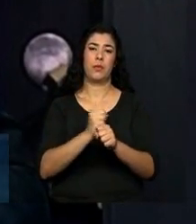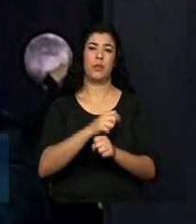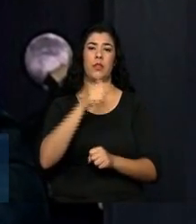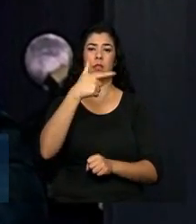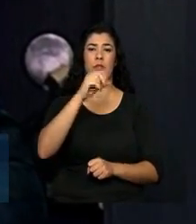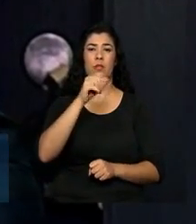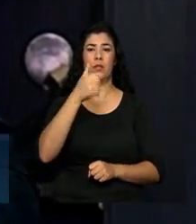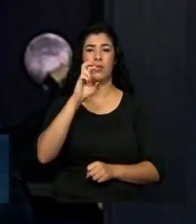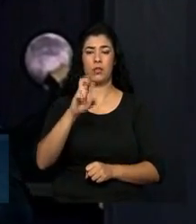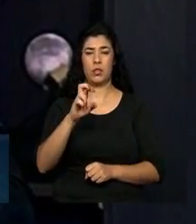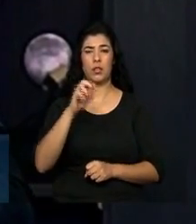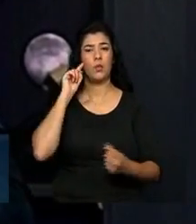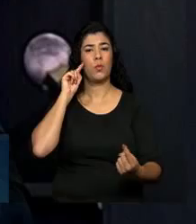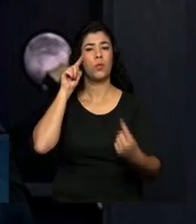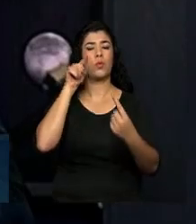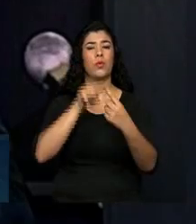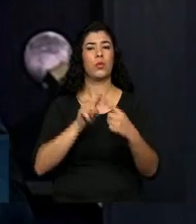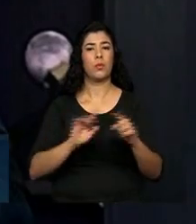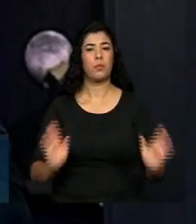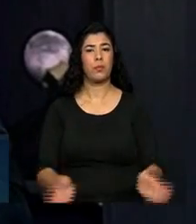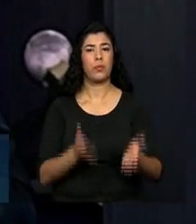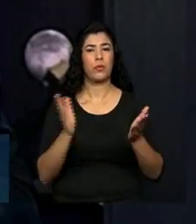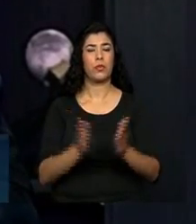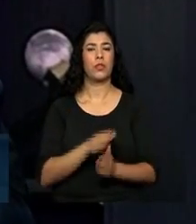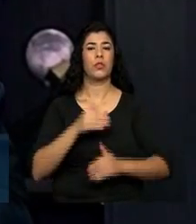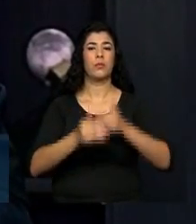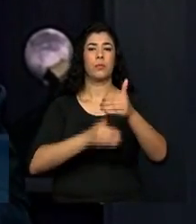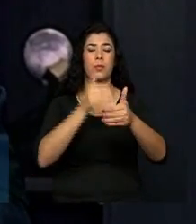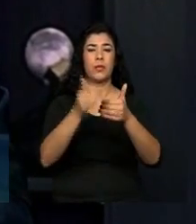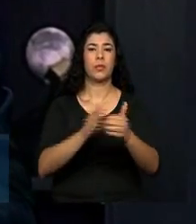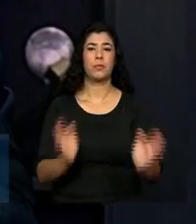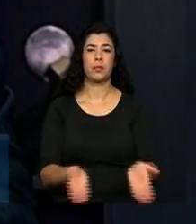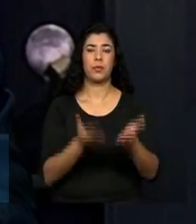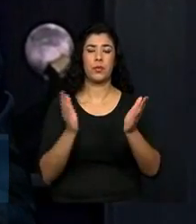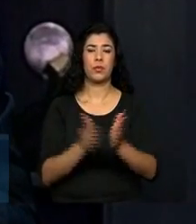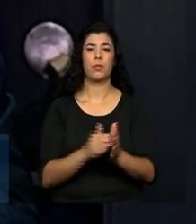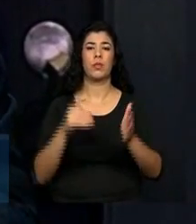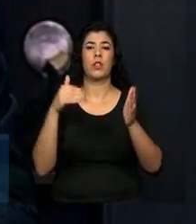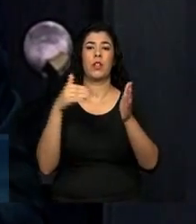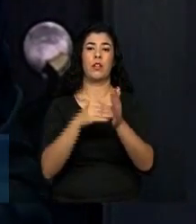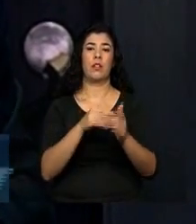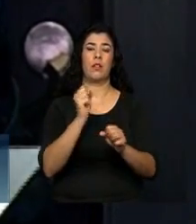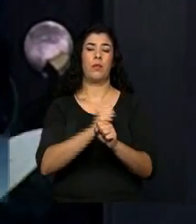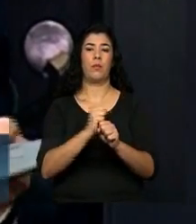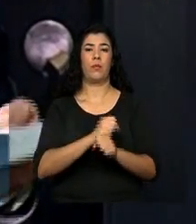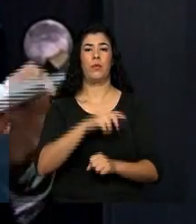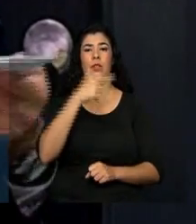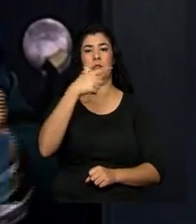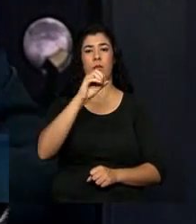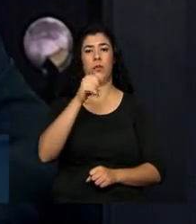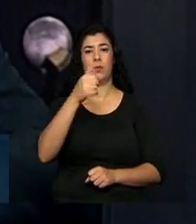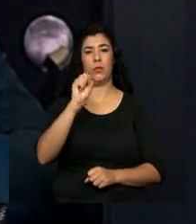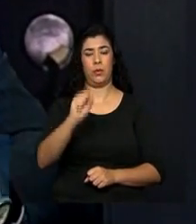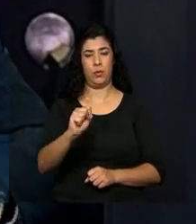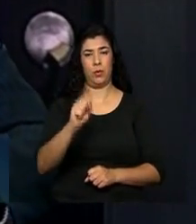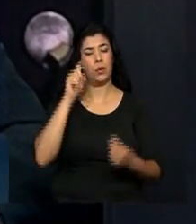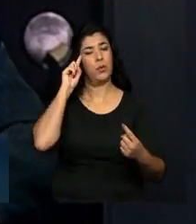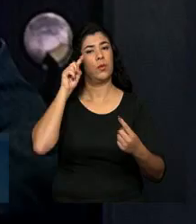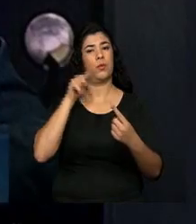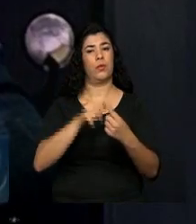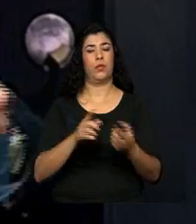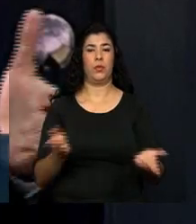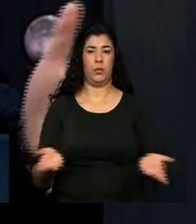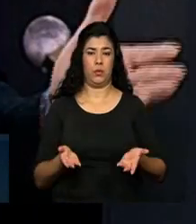investimentos também para os próximos 4 anos até 2018 Então esse é o nosso objetivo